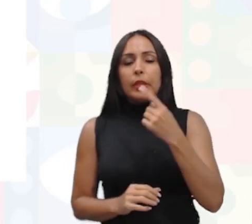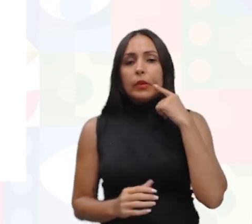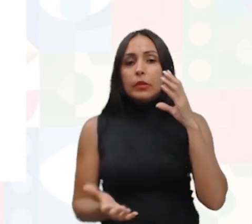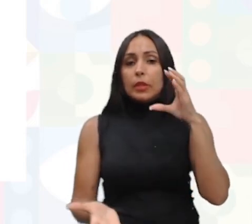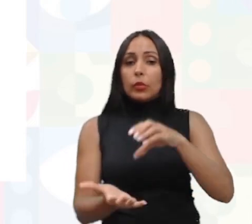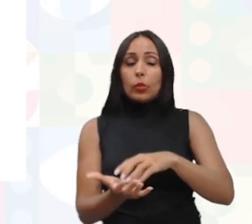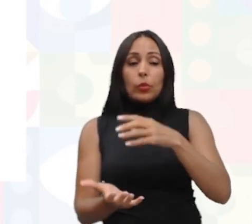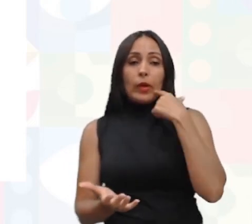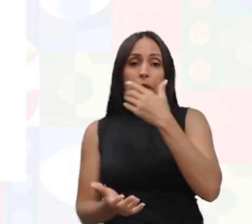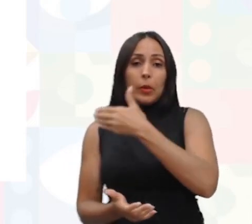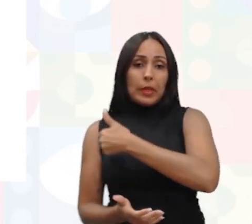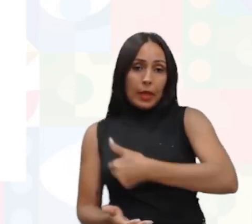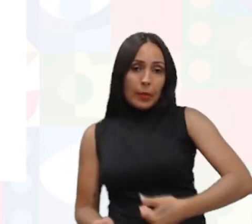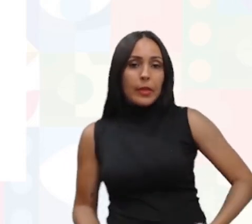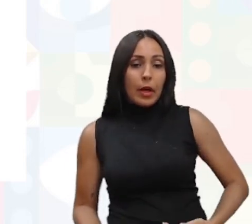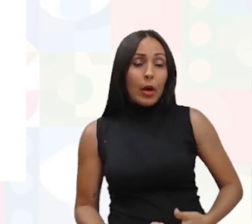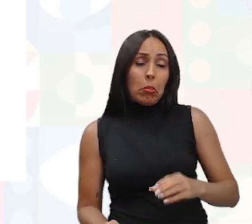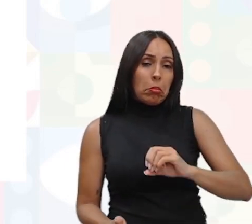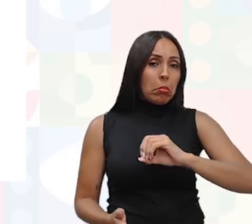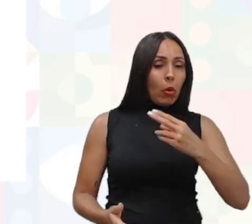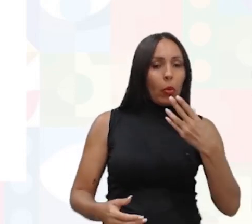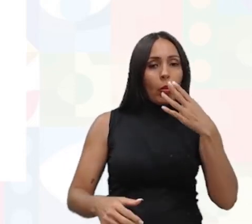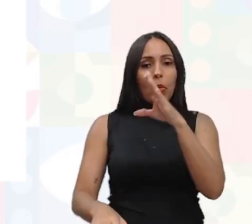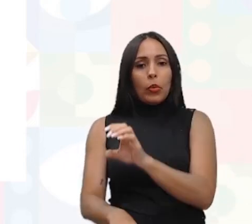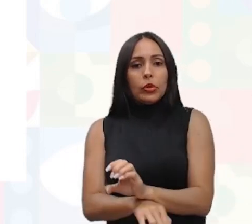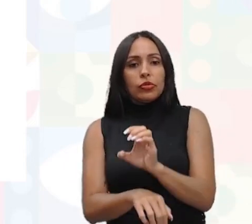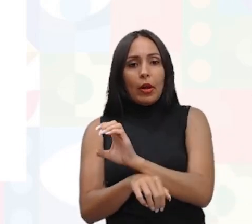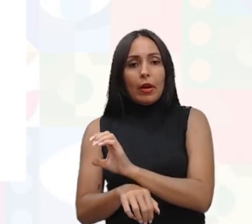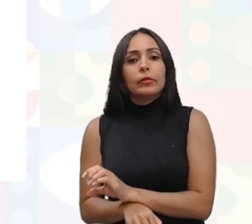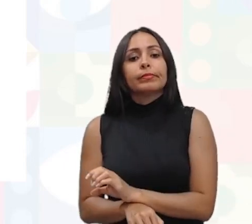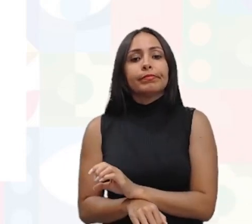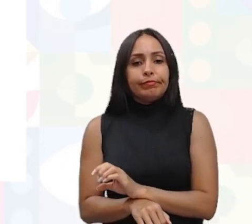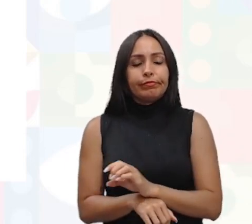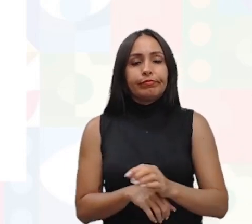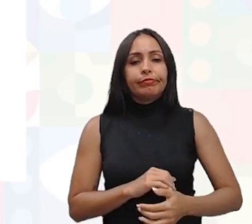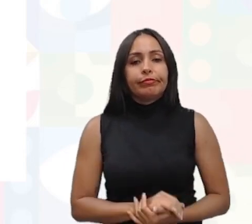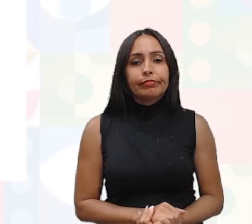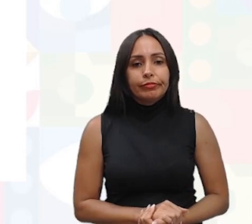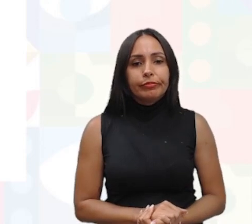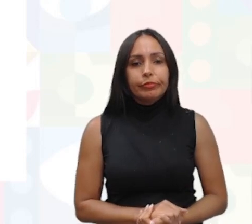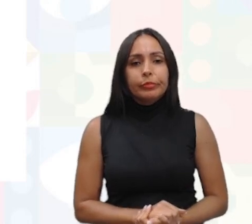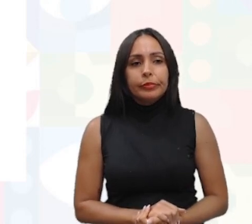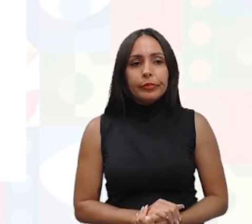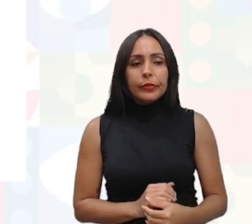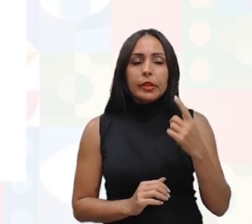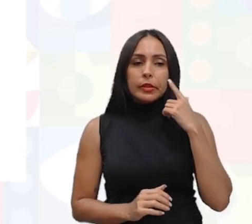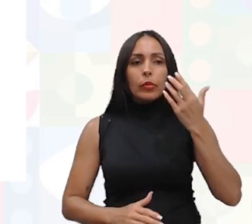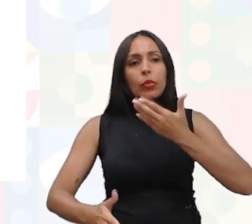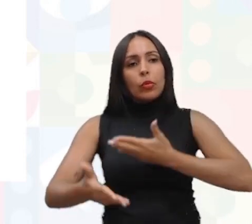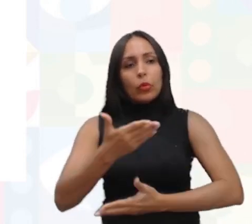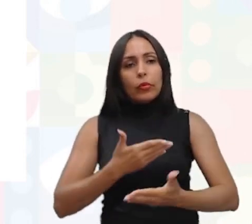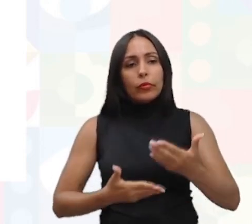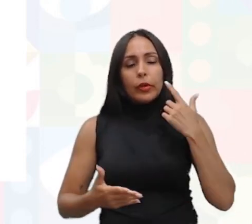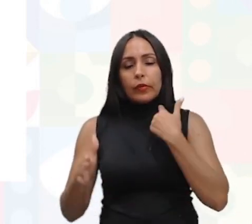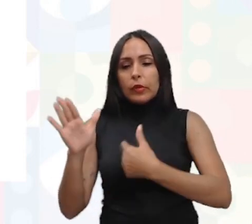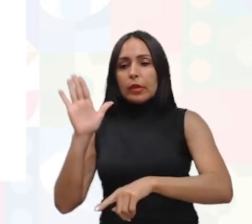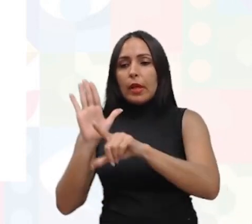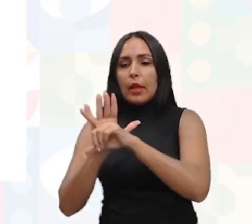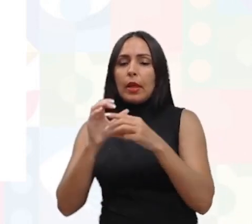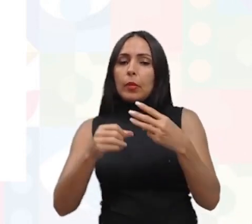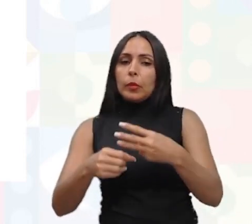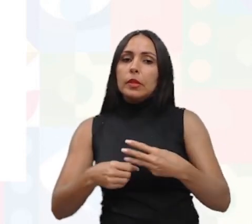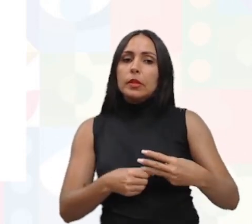governamental ou o Estado, que a gente chama de primeiro setor, que são os governos a nível municipal, estadual